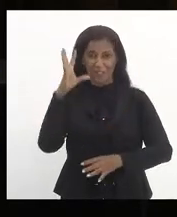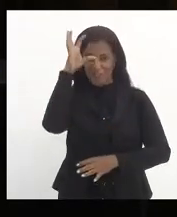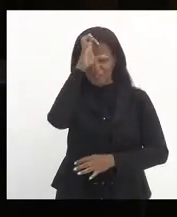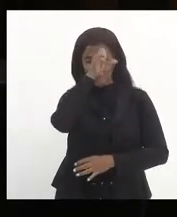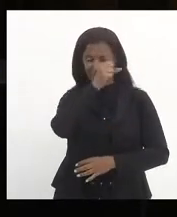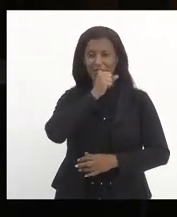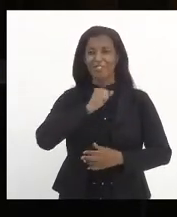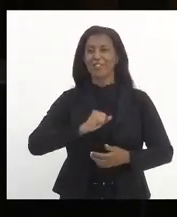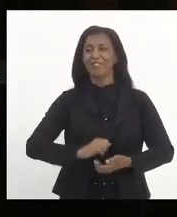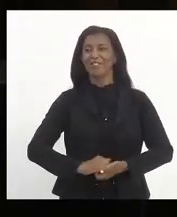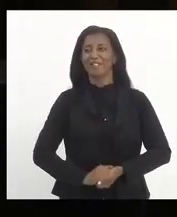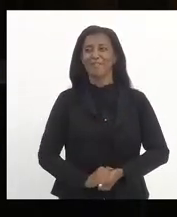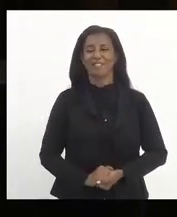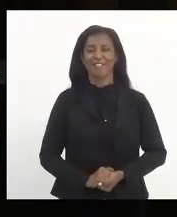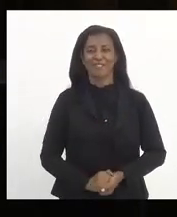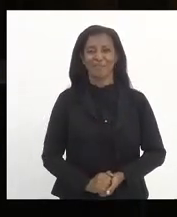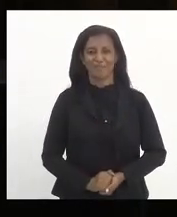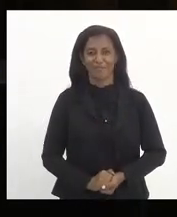compreendam.